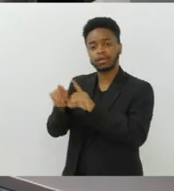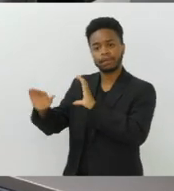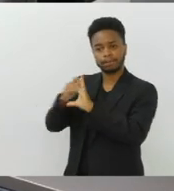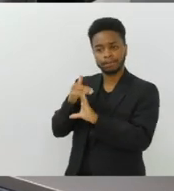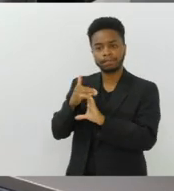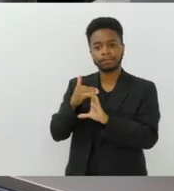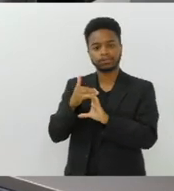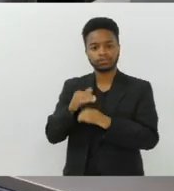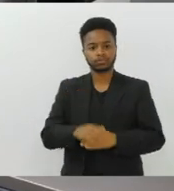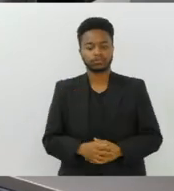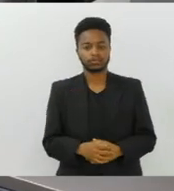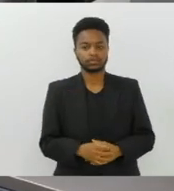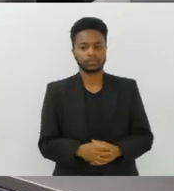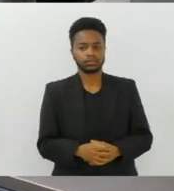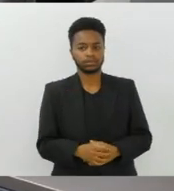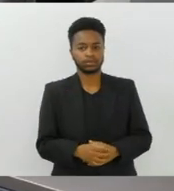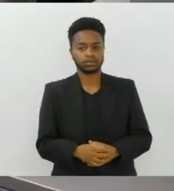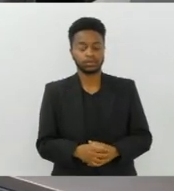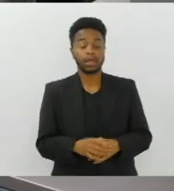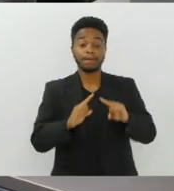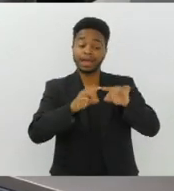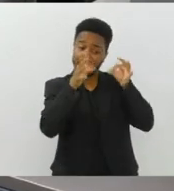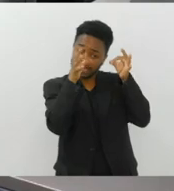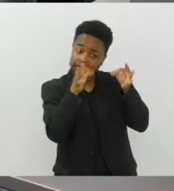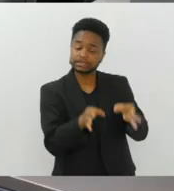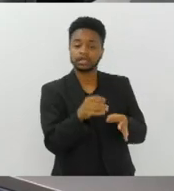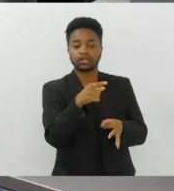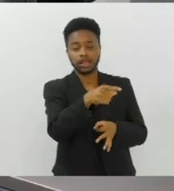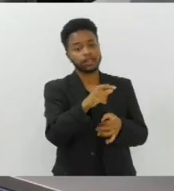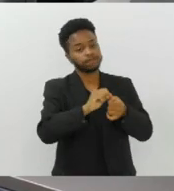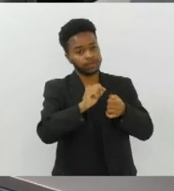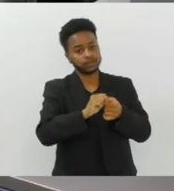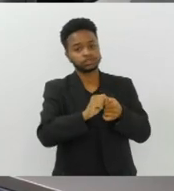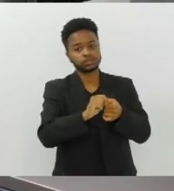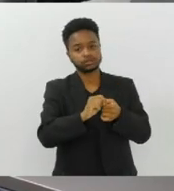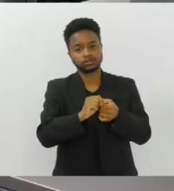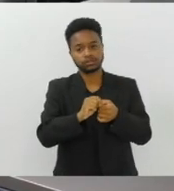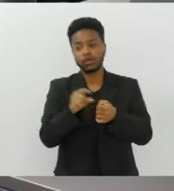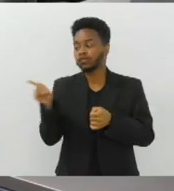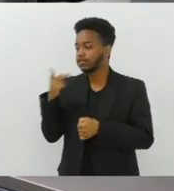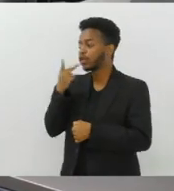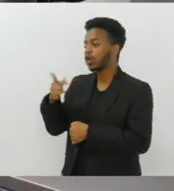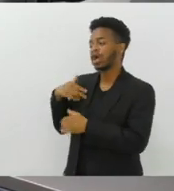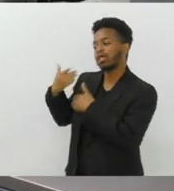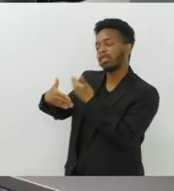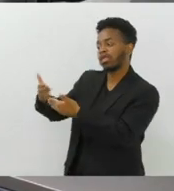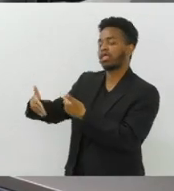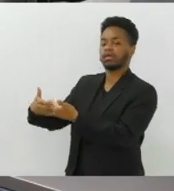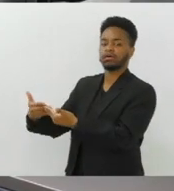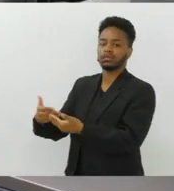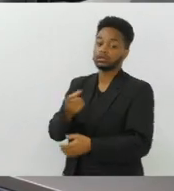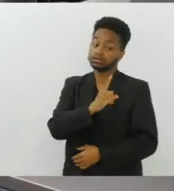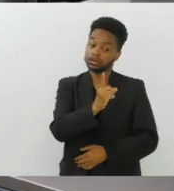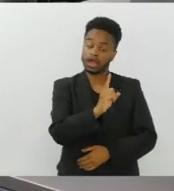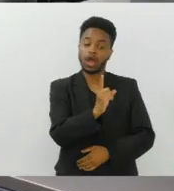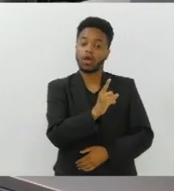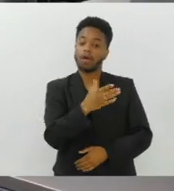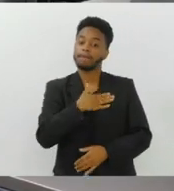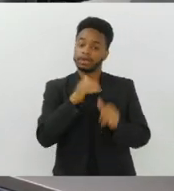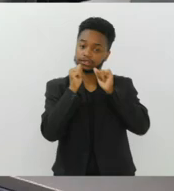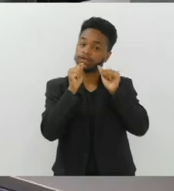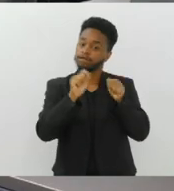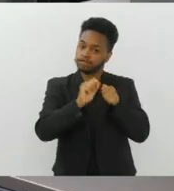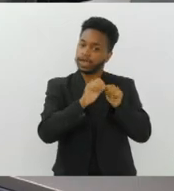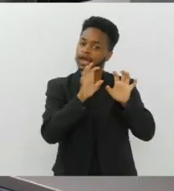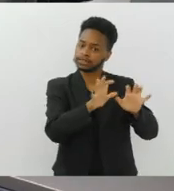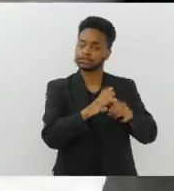foi protelando. Foi exatamente isso que ela fez. É que tá protelando. Deputado Júlio, não. Foi exatamente